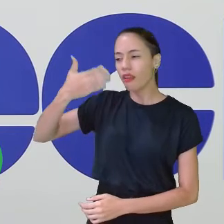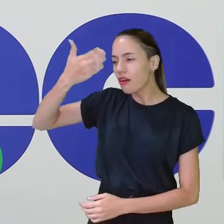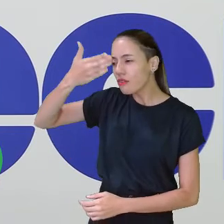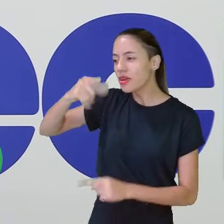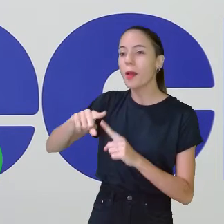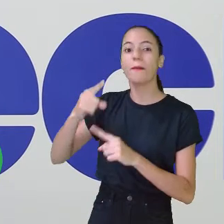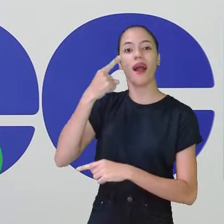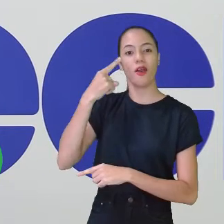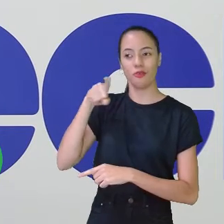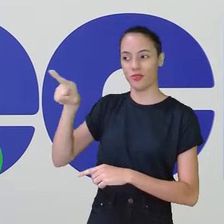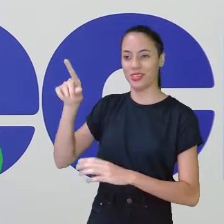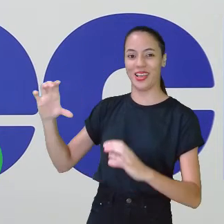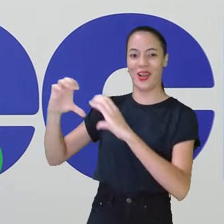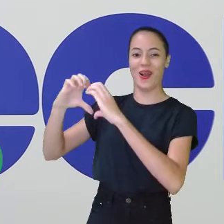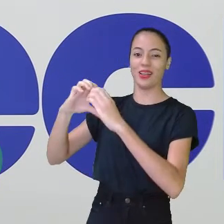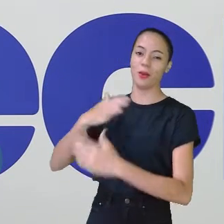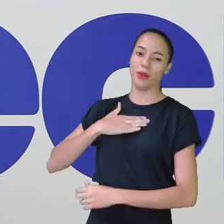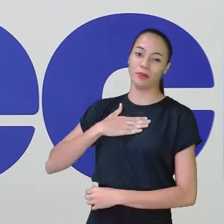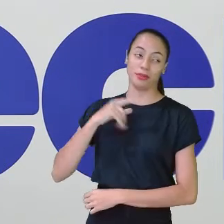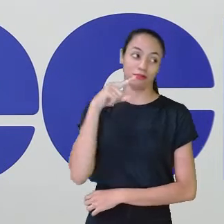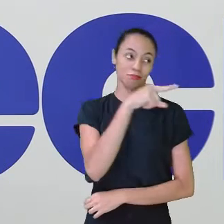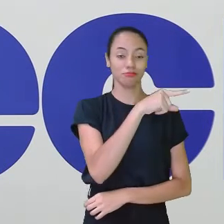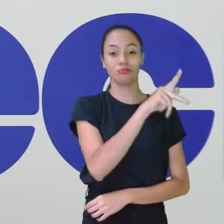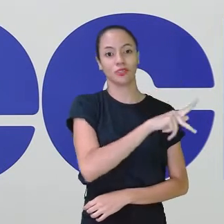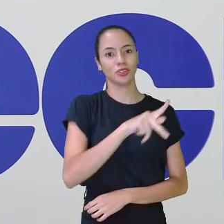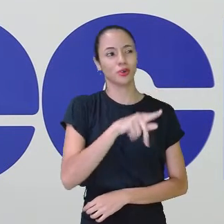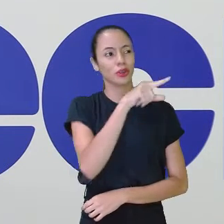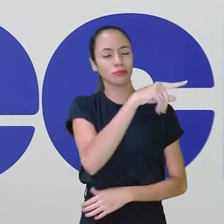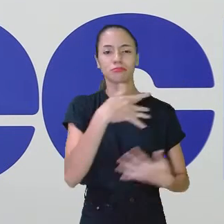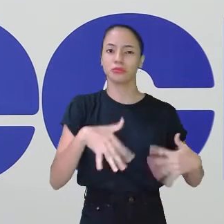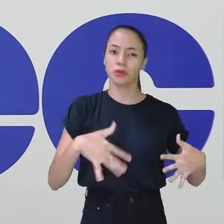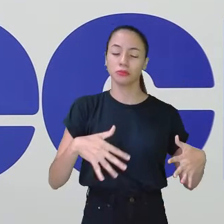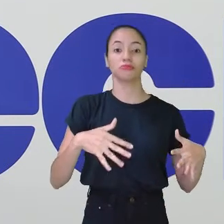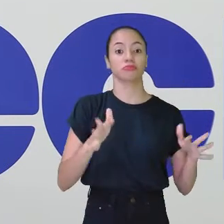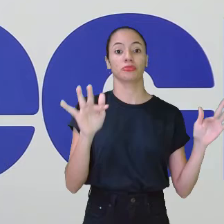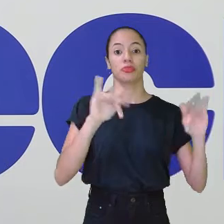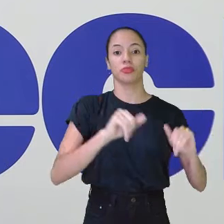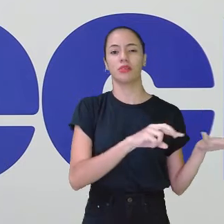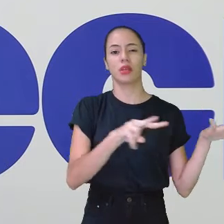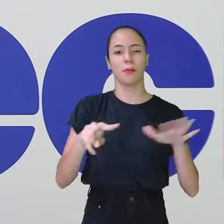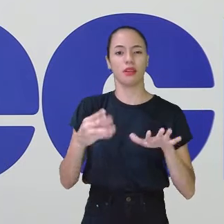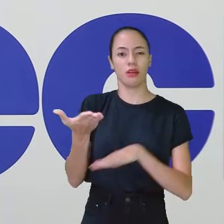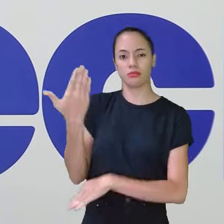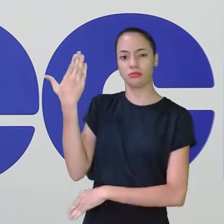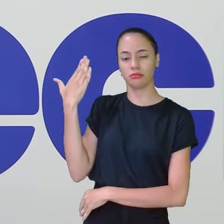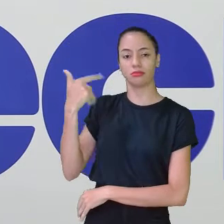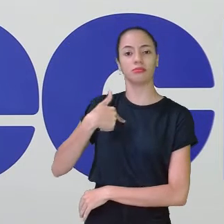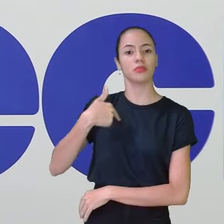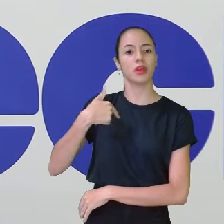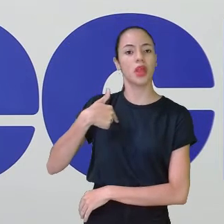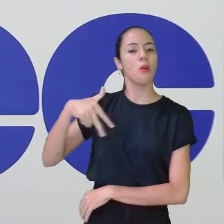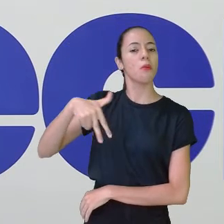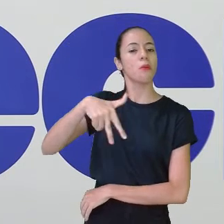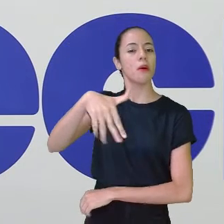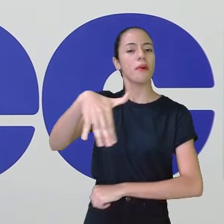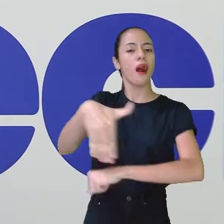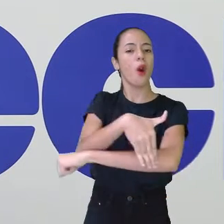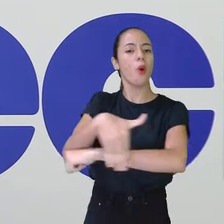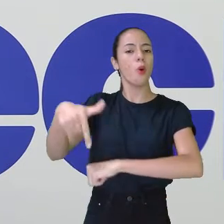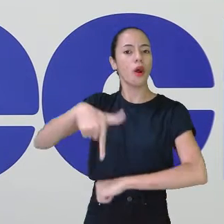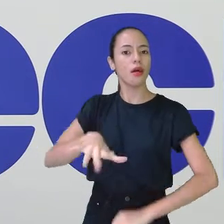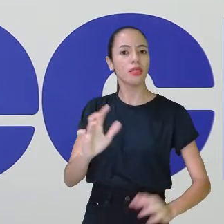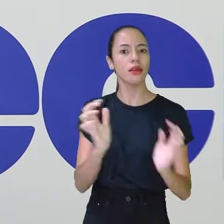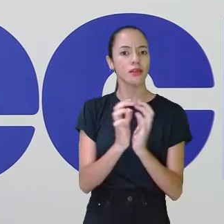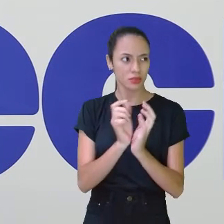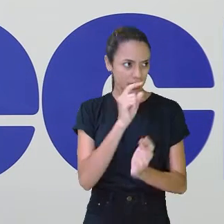viu? Vanessinha nem se fala, né? Final de semana, professora, retrasado, né? Eu andando pelas ruas do Recife, sabe o que